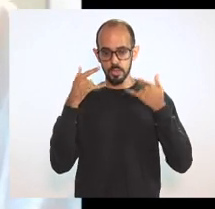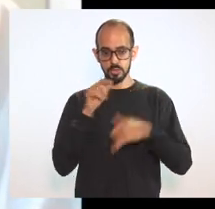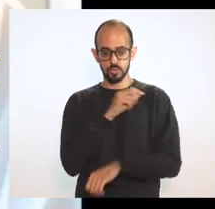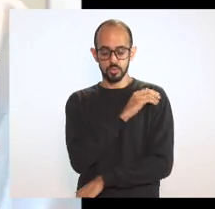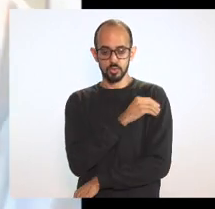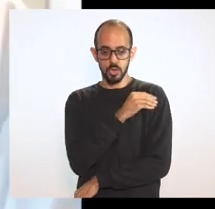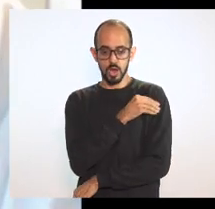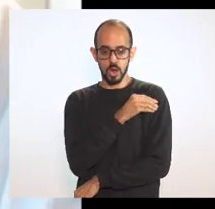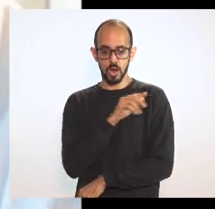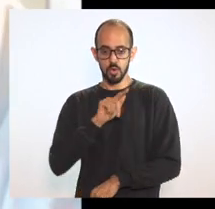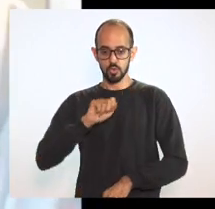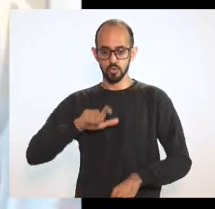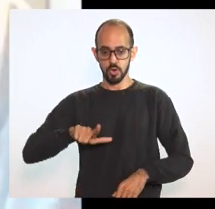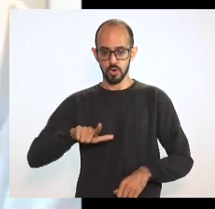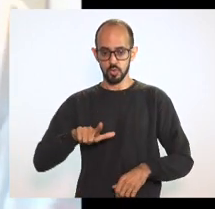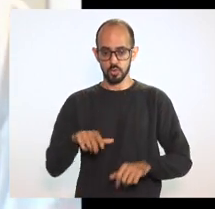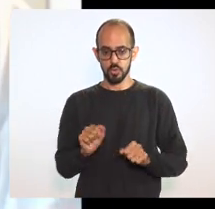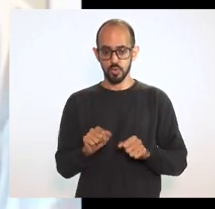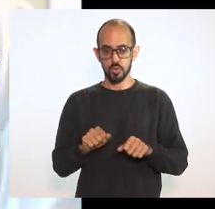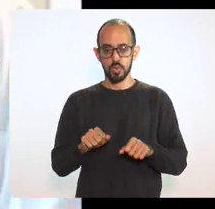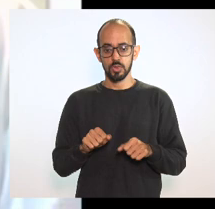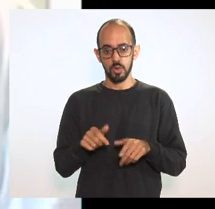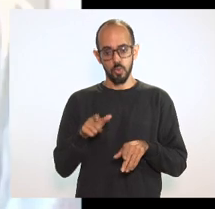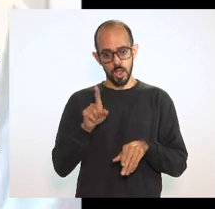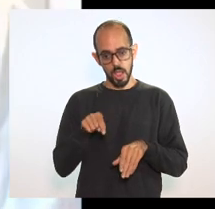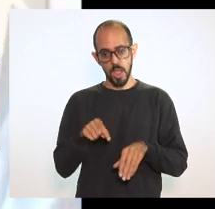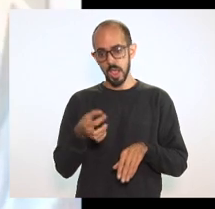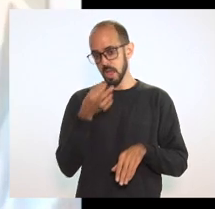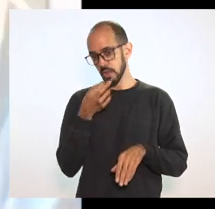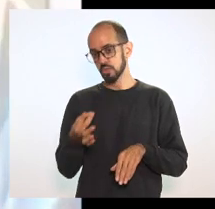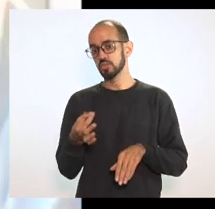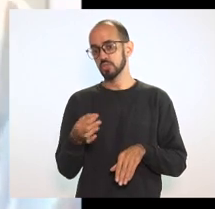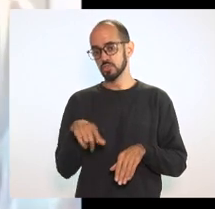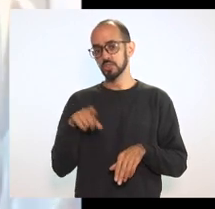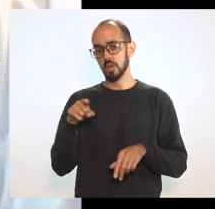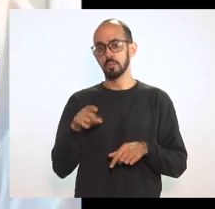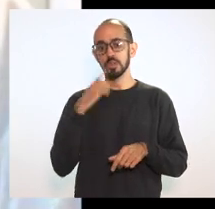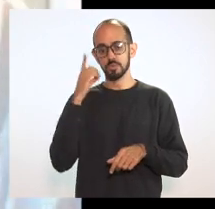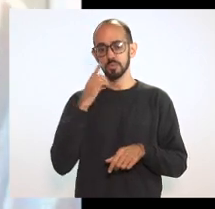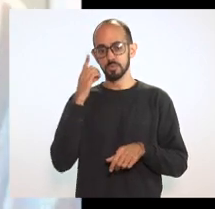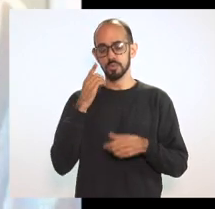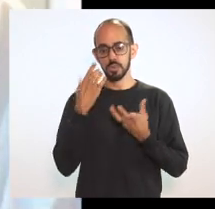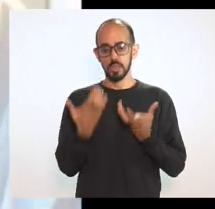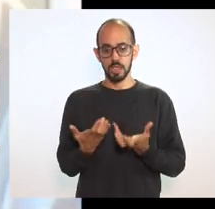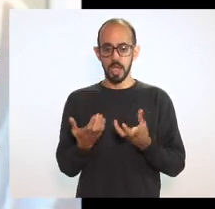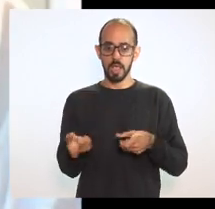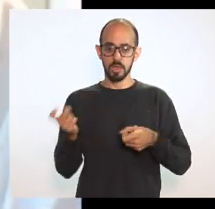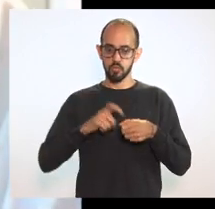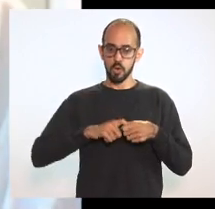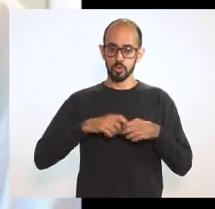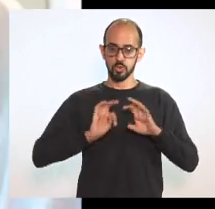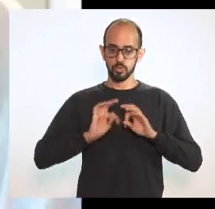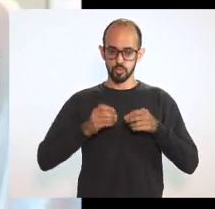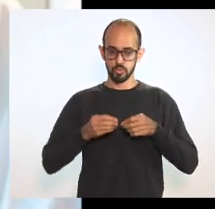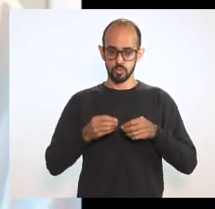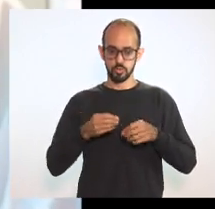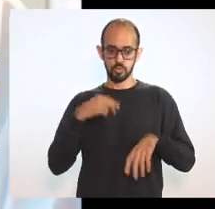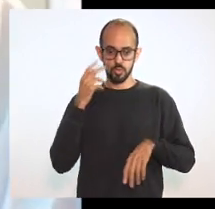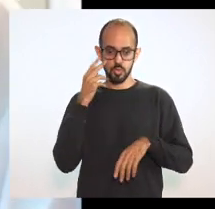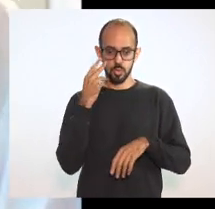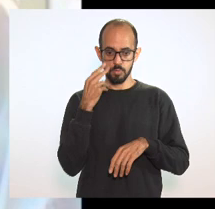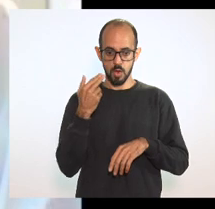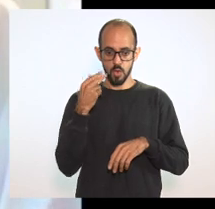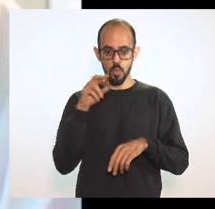importantes. Então, fica a dica para aqueles deputados que defendem a retomada das atividades. Colaborem com a interrupção da curva do contágio.